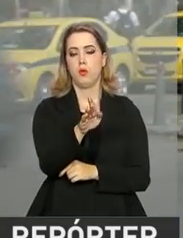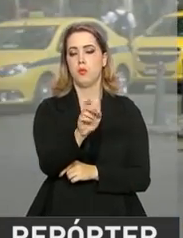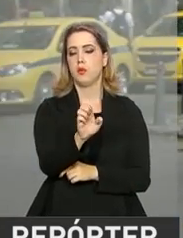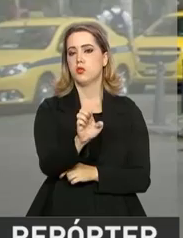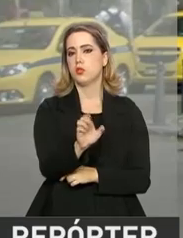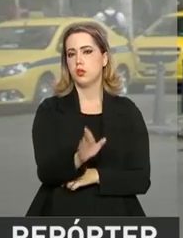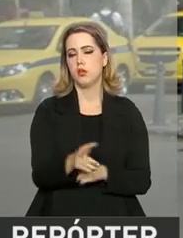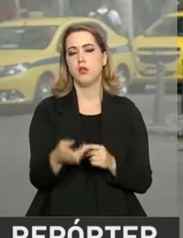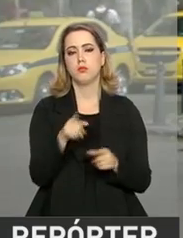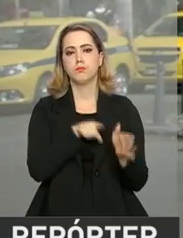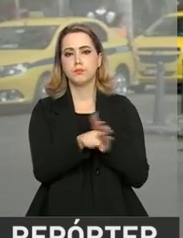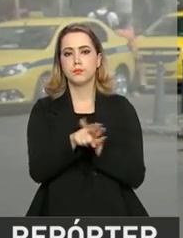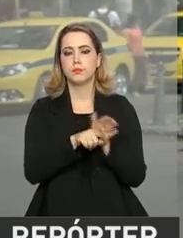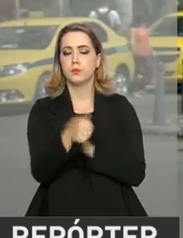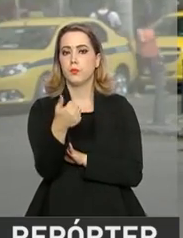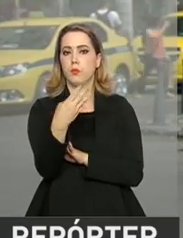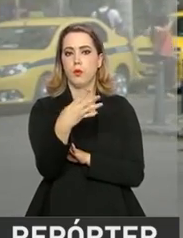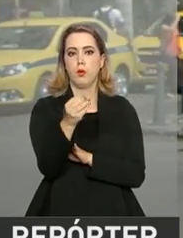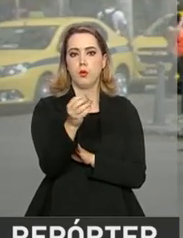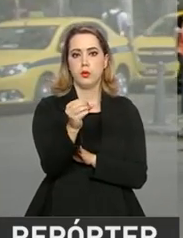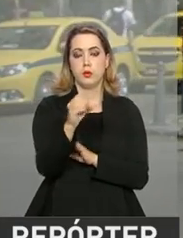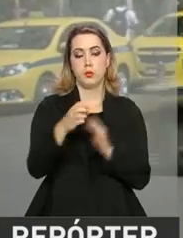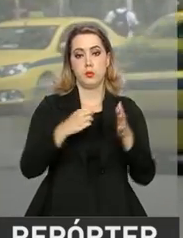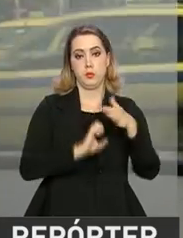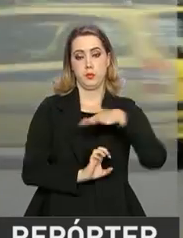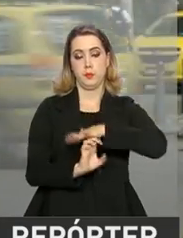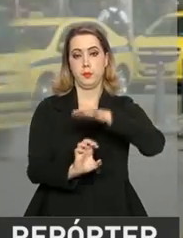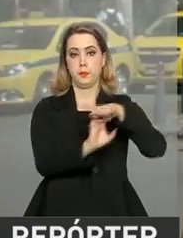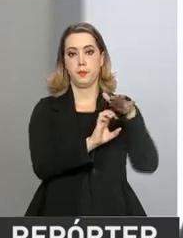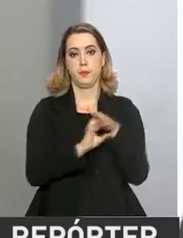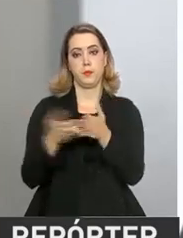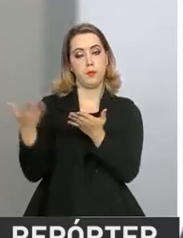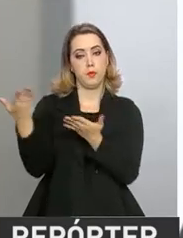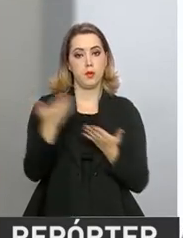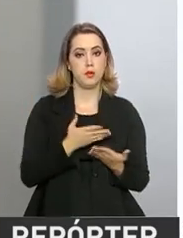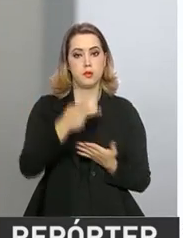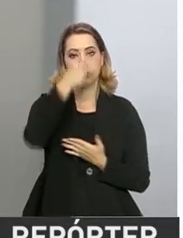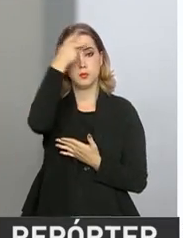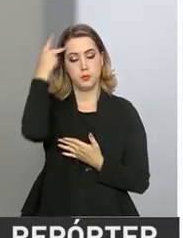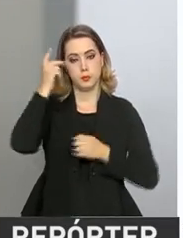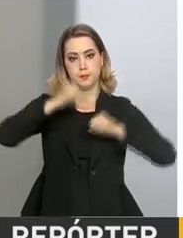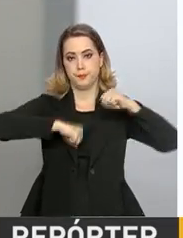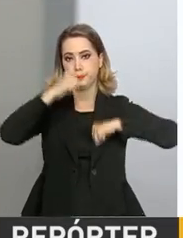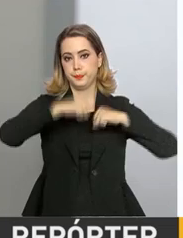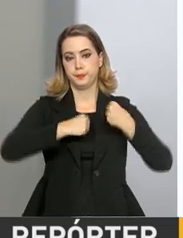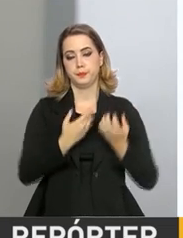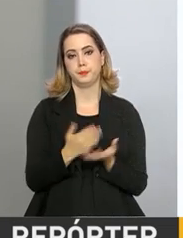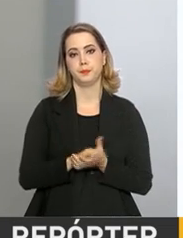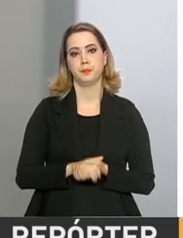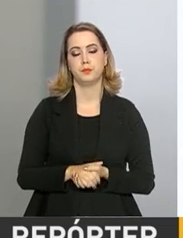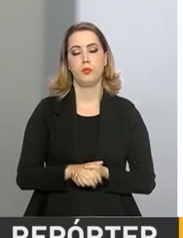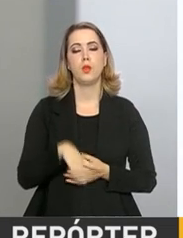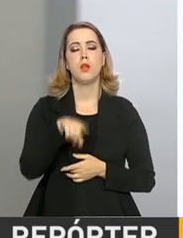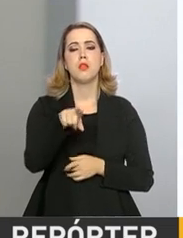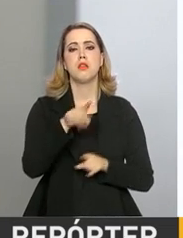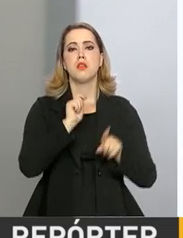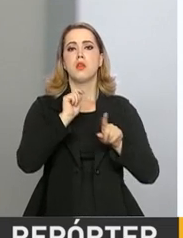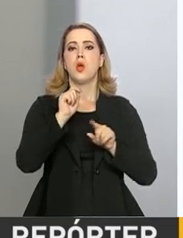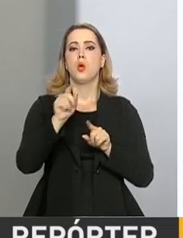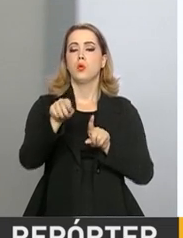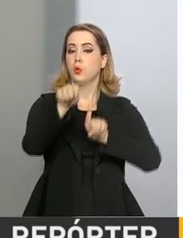de 1.400 empresas os preços recebidos pelo produtor. Em setembro de 2016, o índice de preço ao